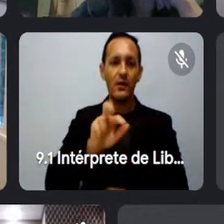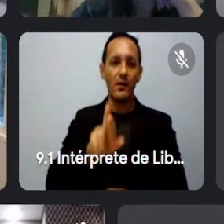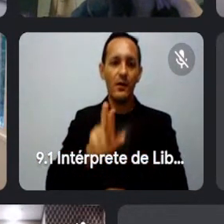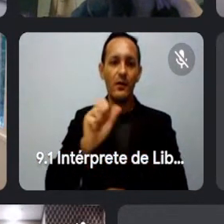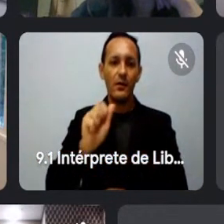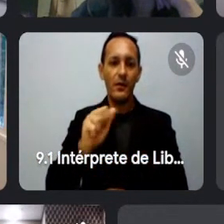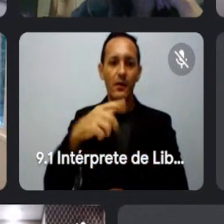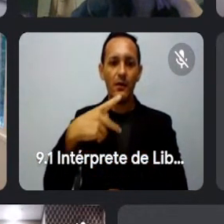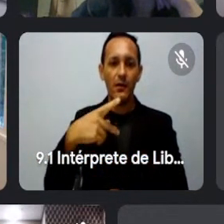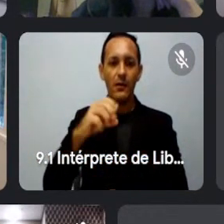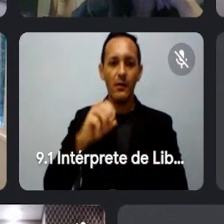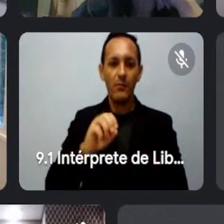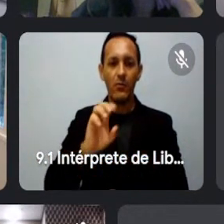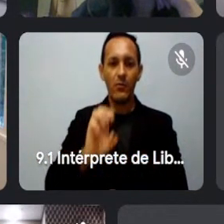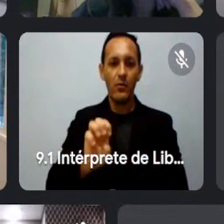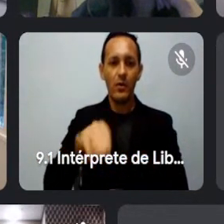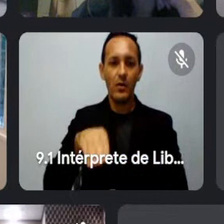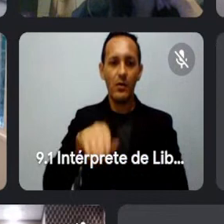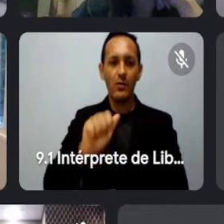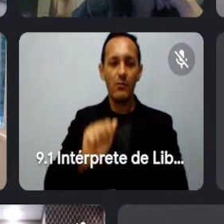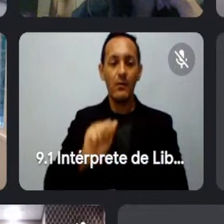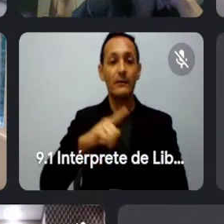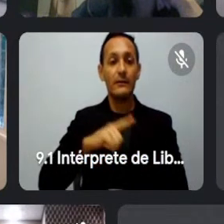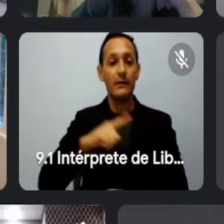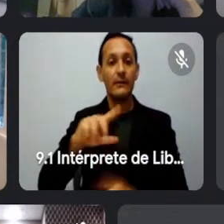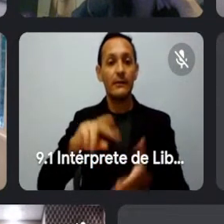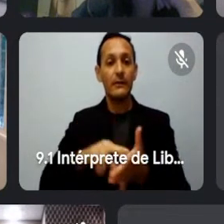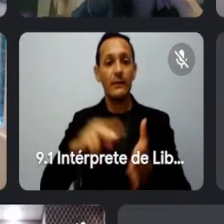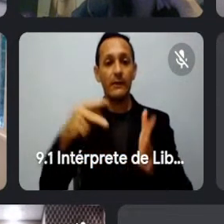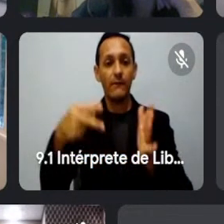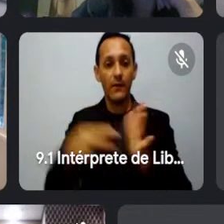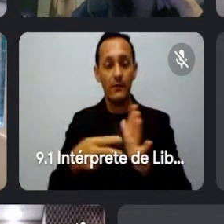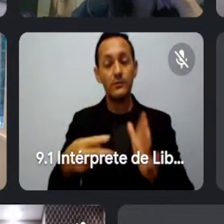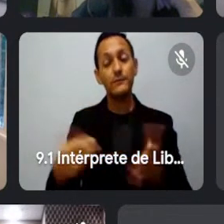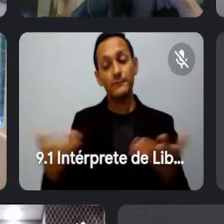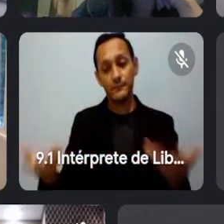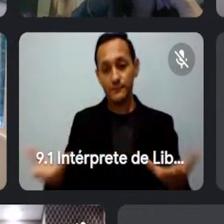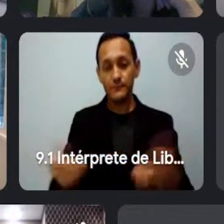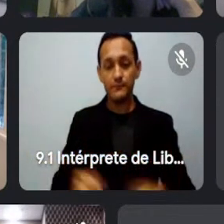e a Fato significativa o meu ver porque é